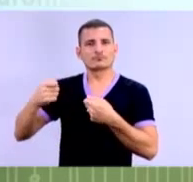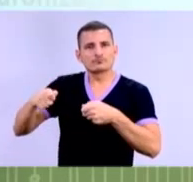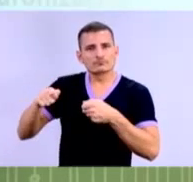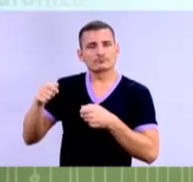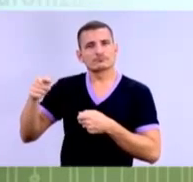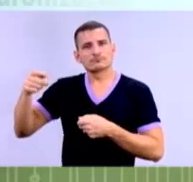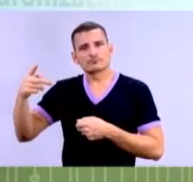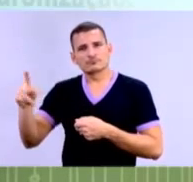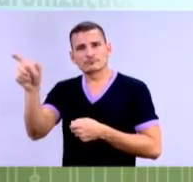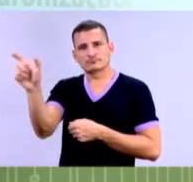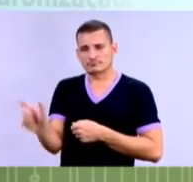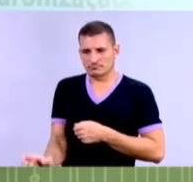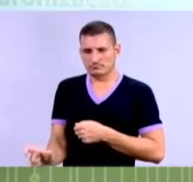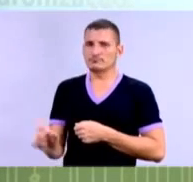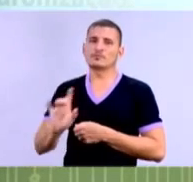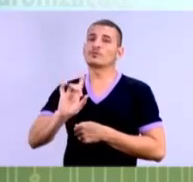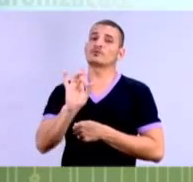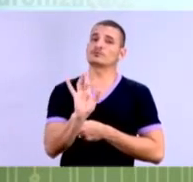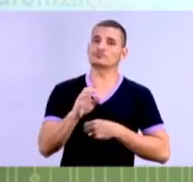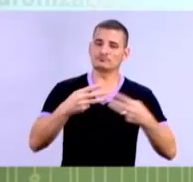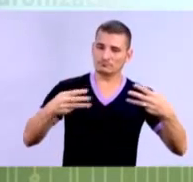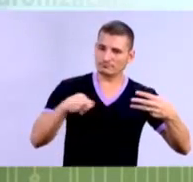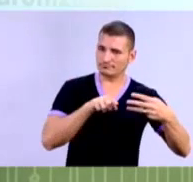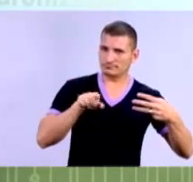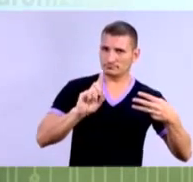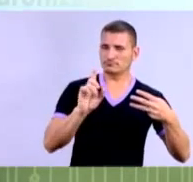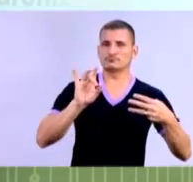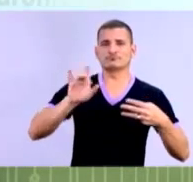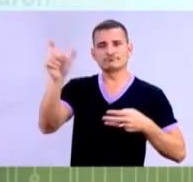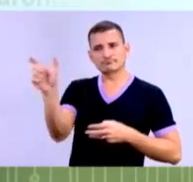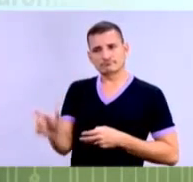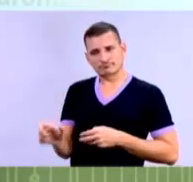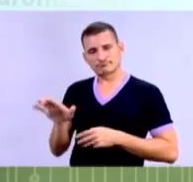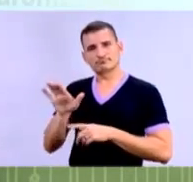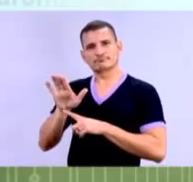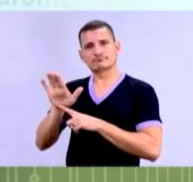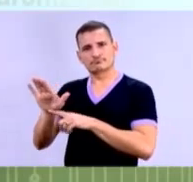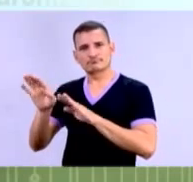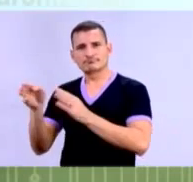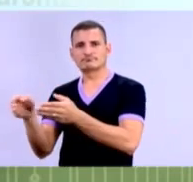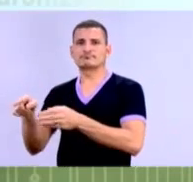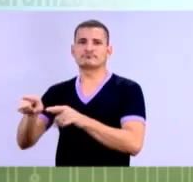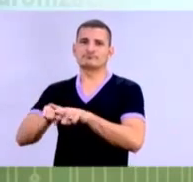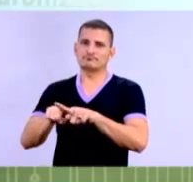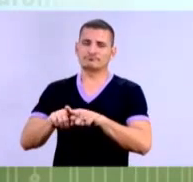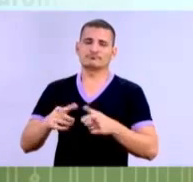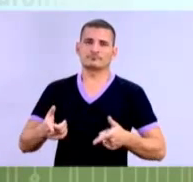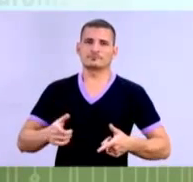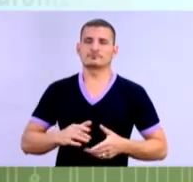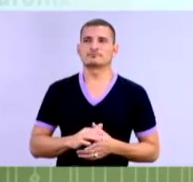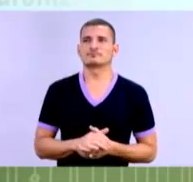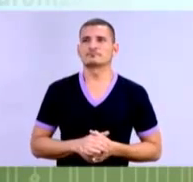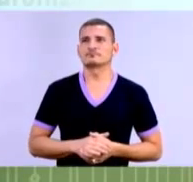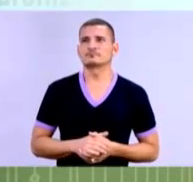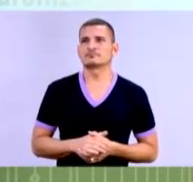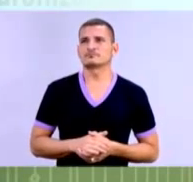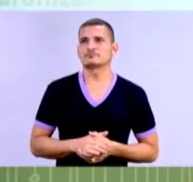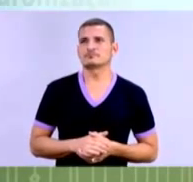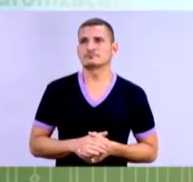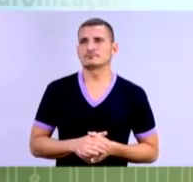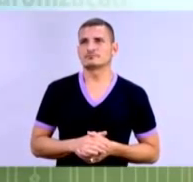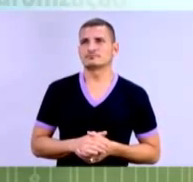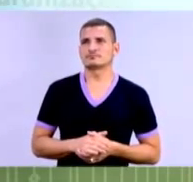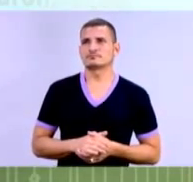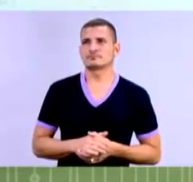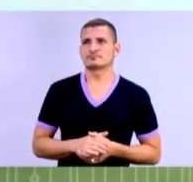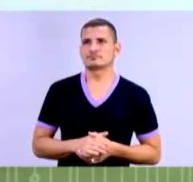não só no meio físico, né? Senão a gente teria gente de diversos tipos de especialidades para fazer a mesma coisa, ok? Bom,